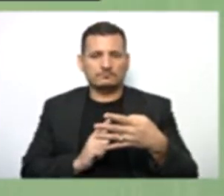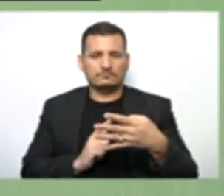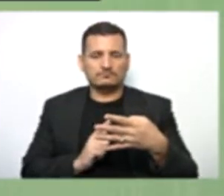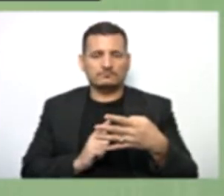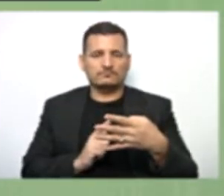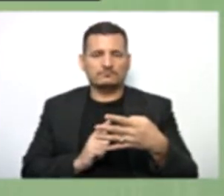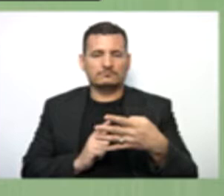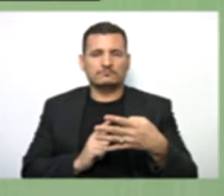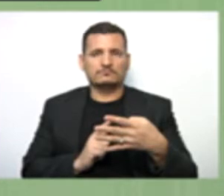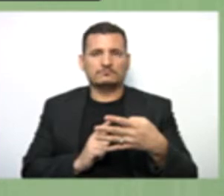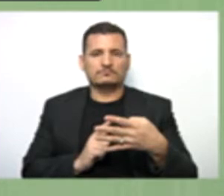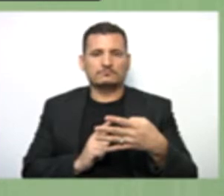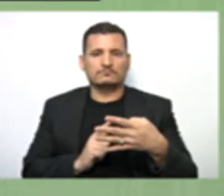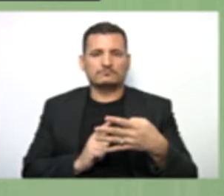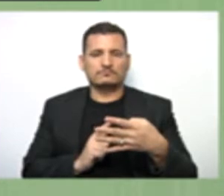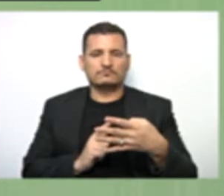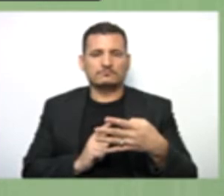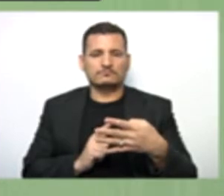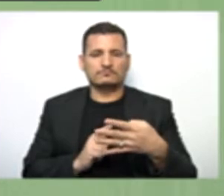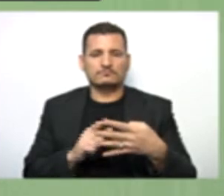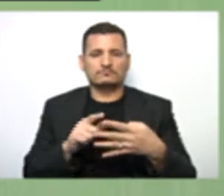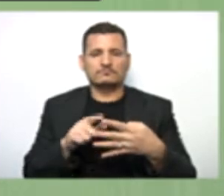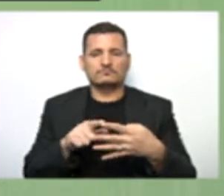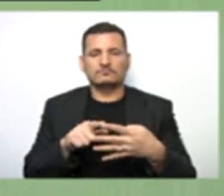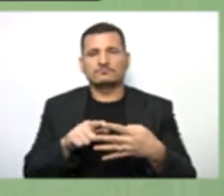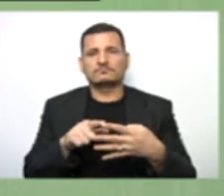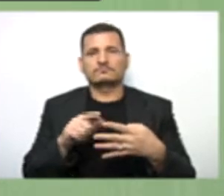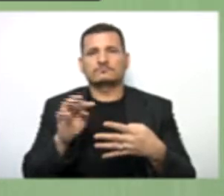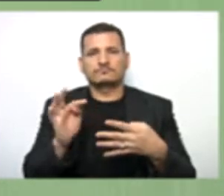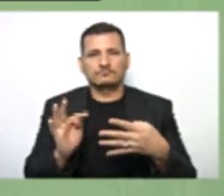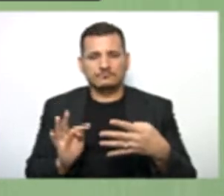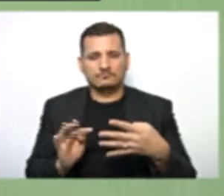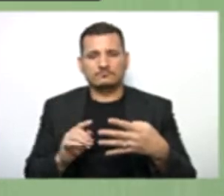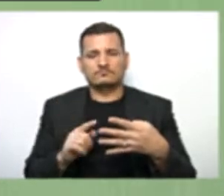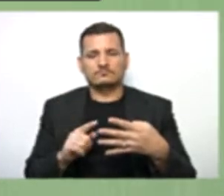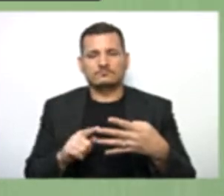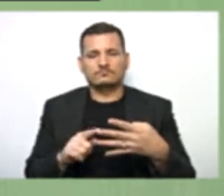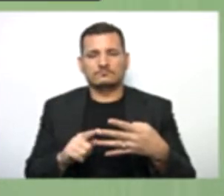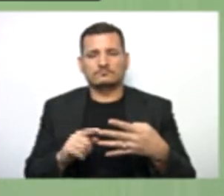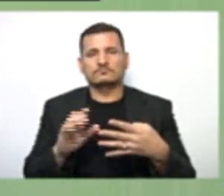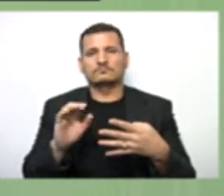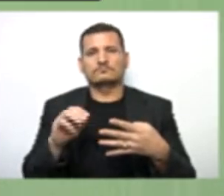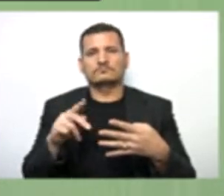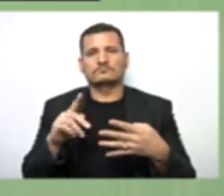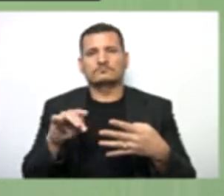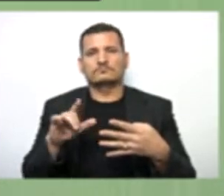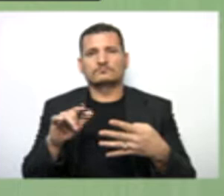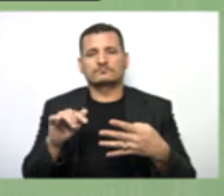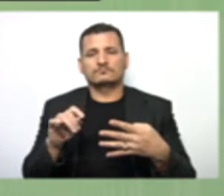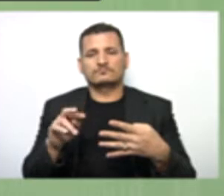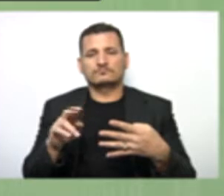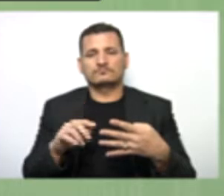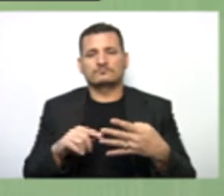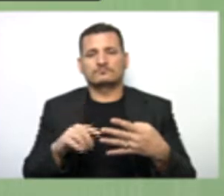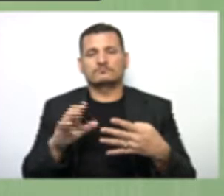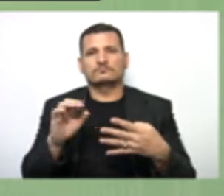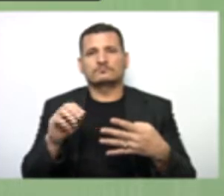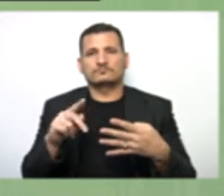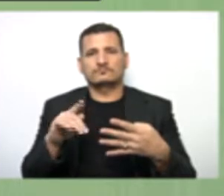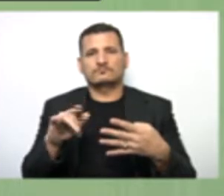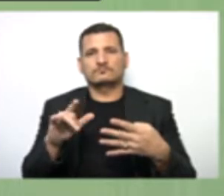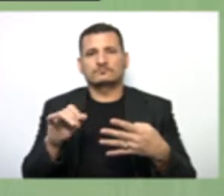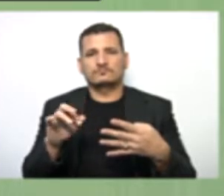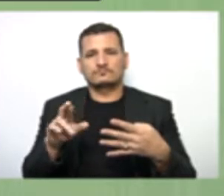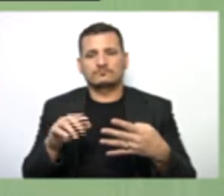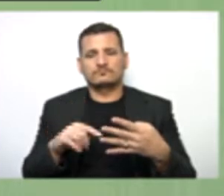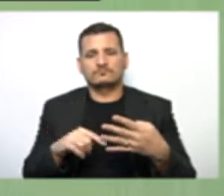execução de um processo. Parte de edição de texto, pré-compilador, compilador